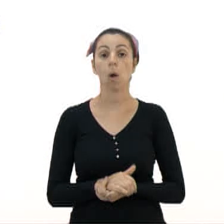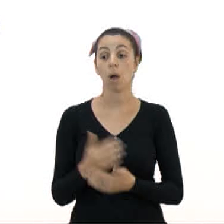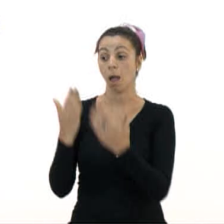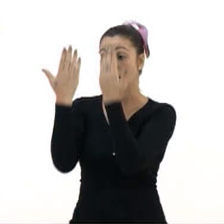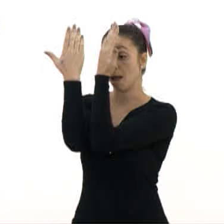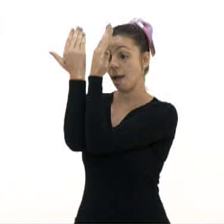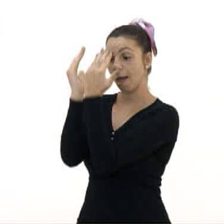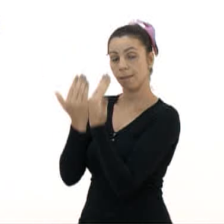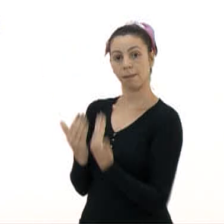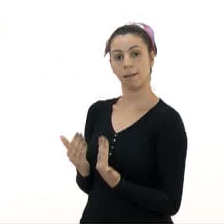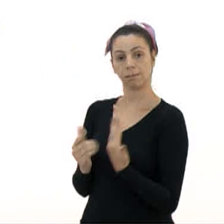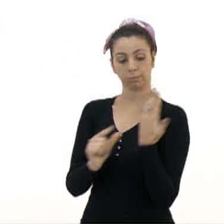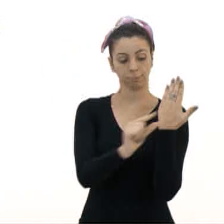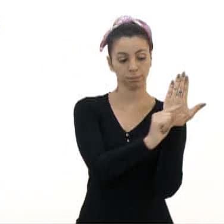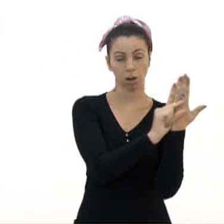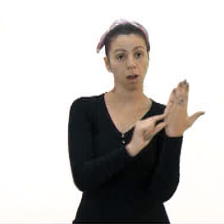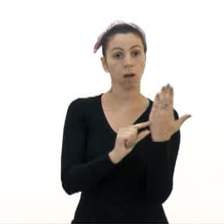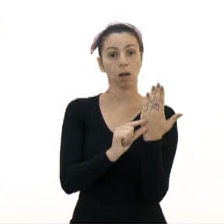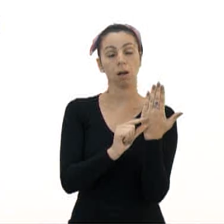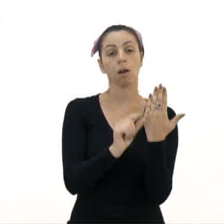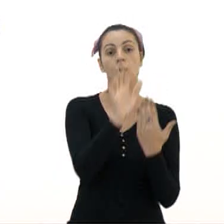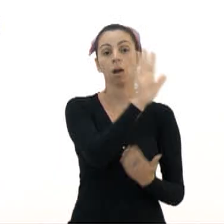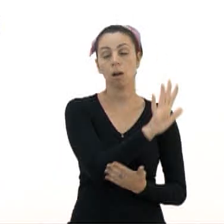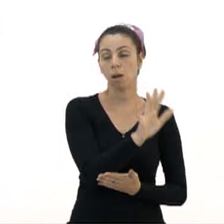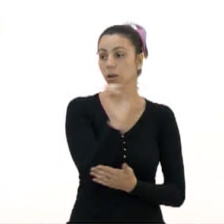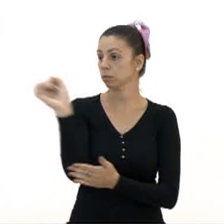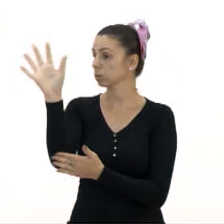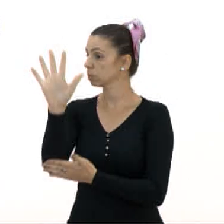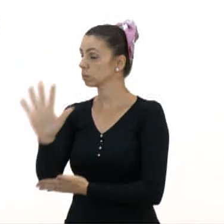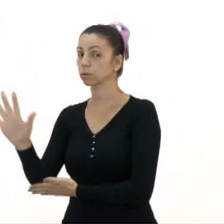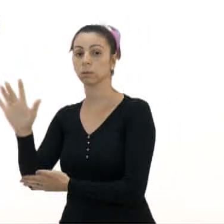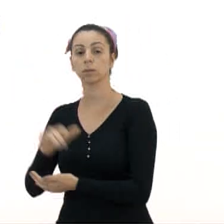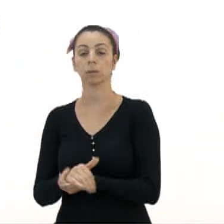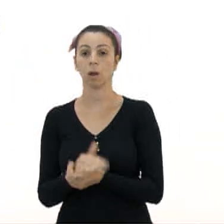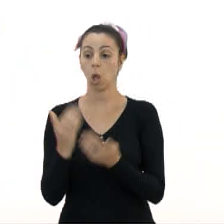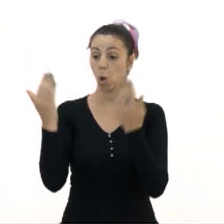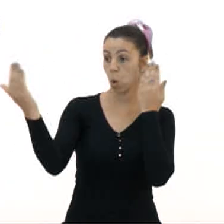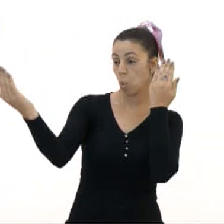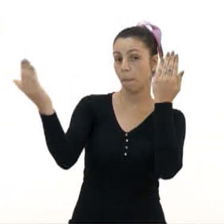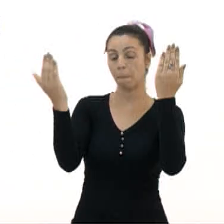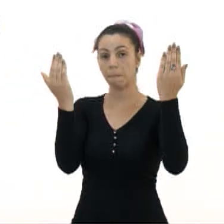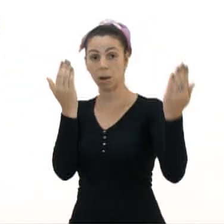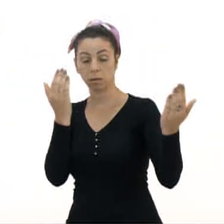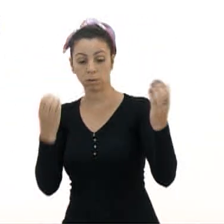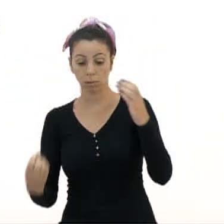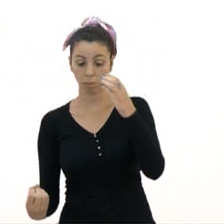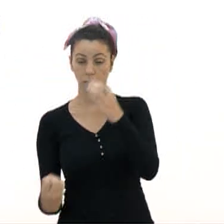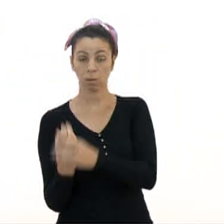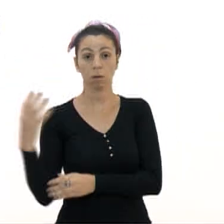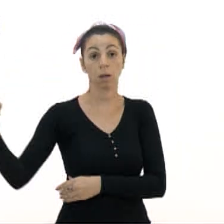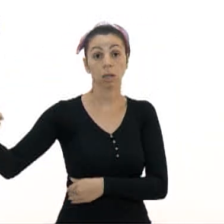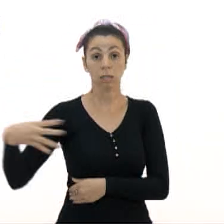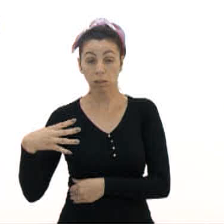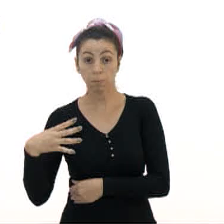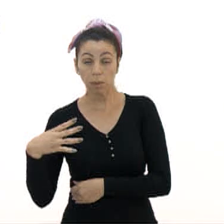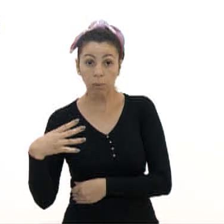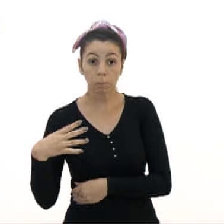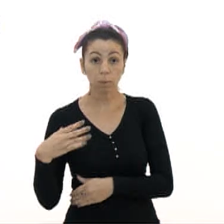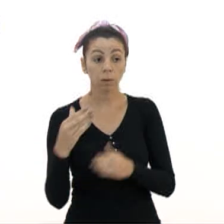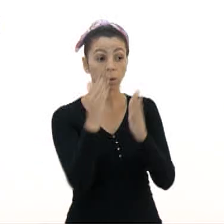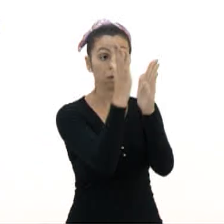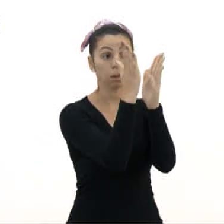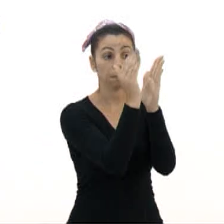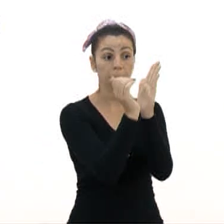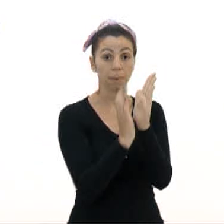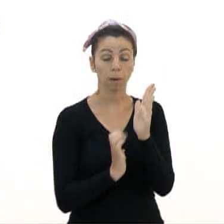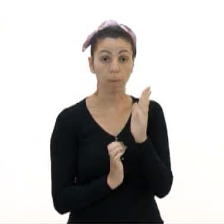Analise as duas obras a seguir. Faça uma comparação entre Renascimento e Barroco. Olha aí, de novo, a gente vai falar, a gente passou a